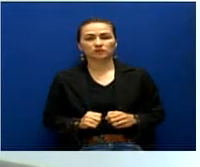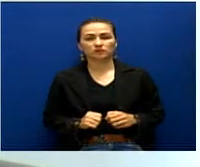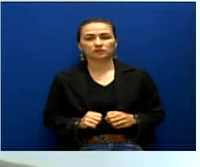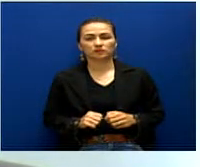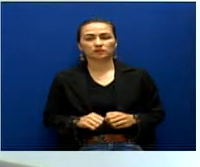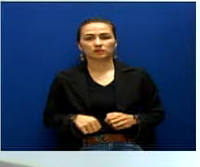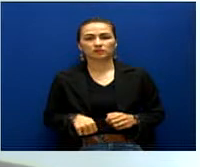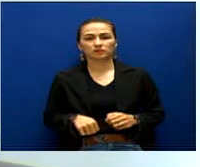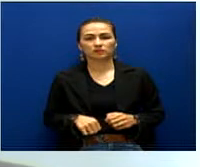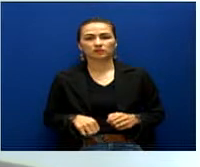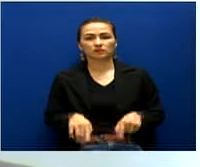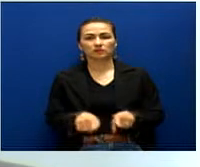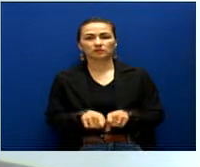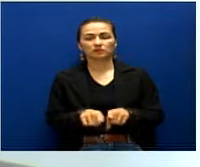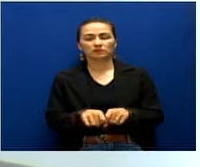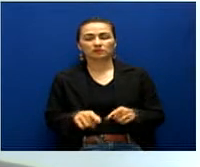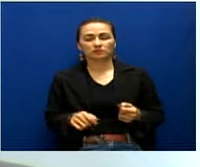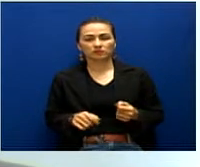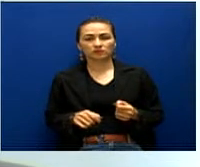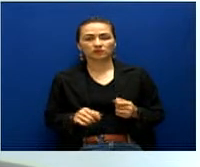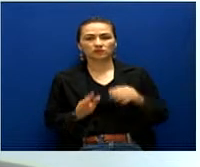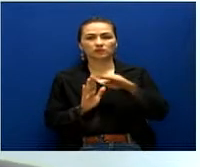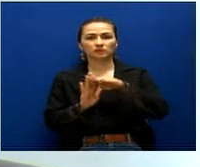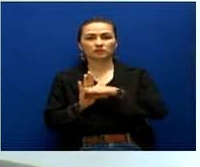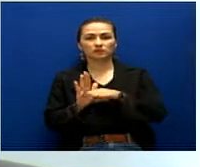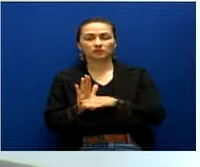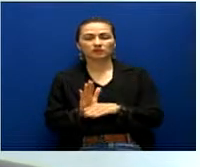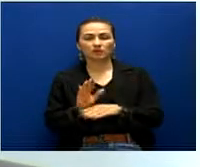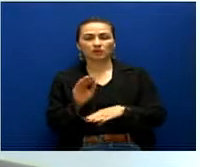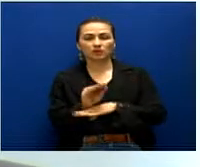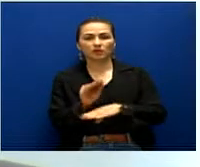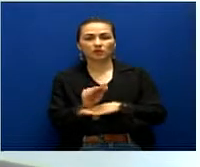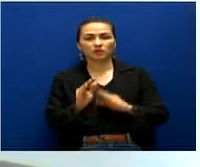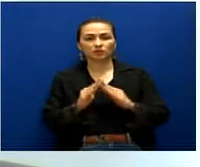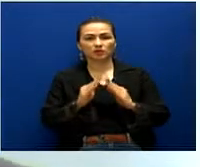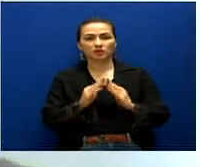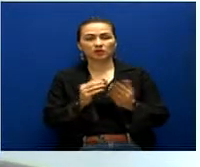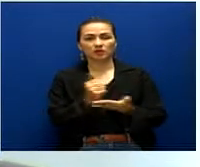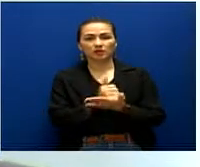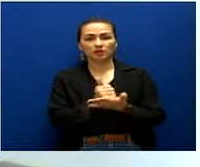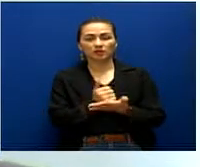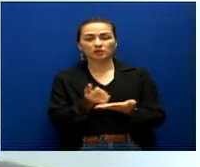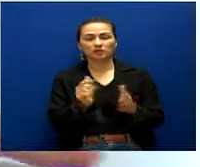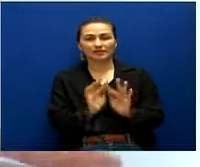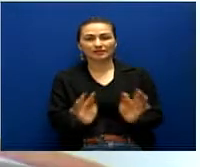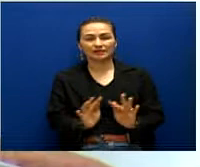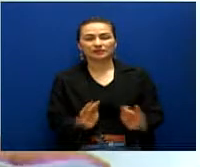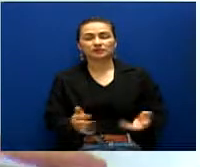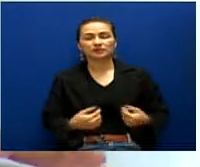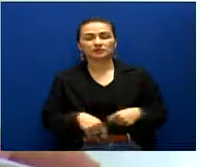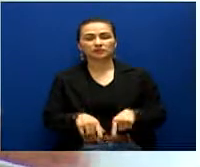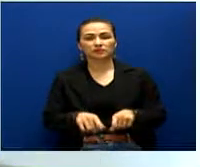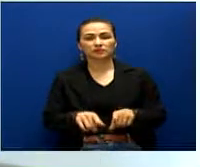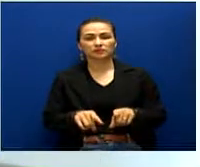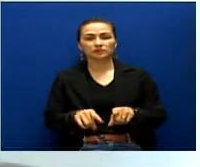de aumentar os medicamentos, programa de assistência à farmácia básica, fortalecimento à atenção básica, que é a